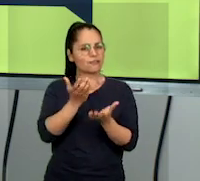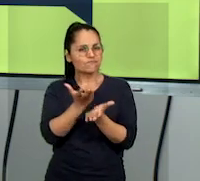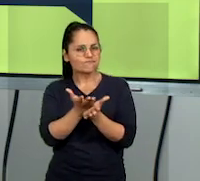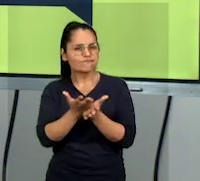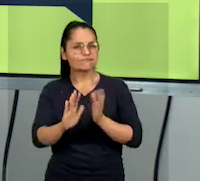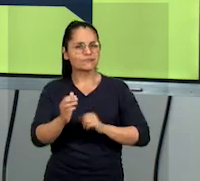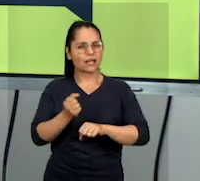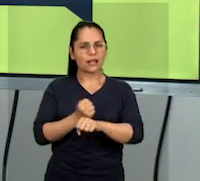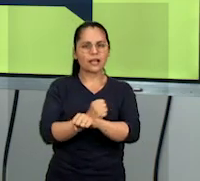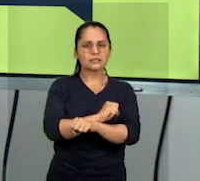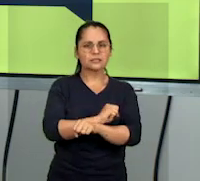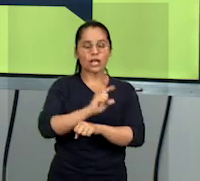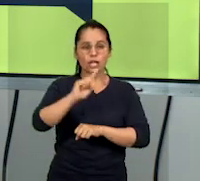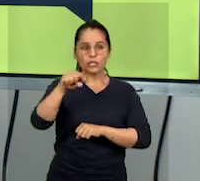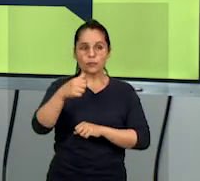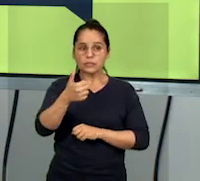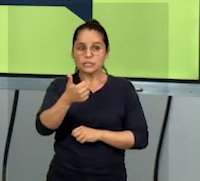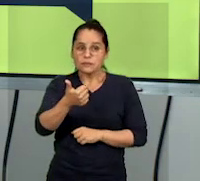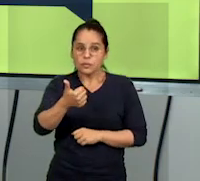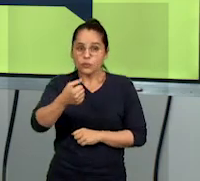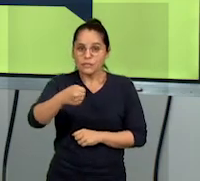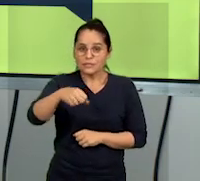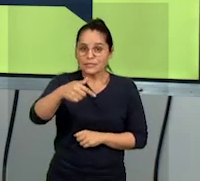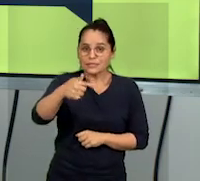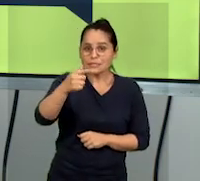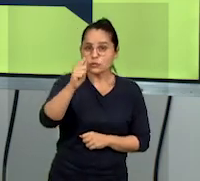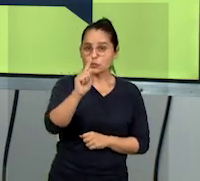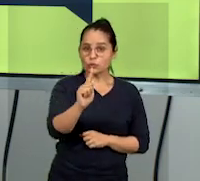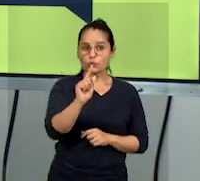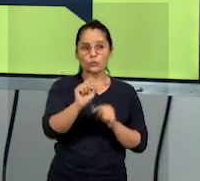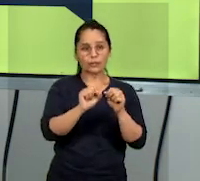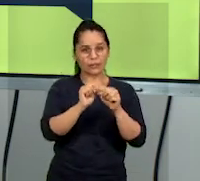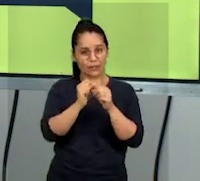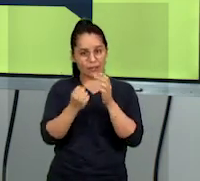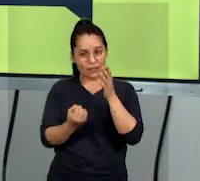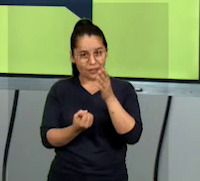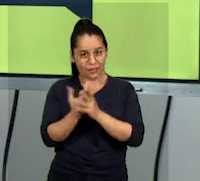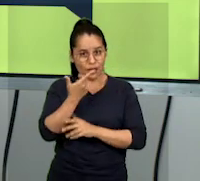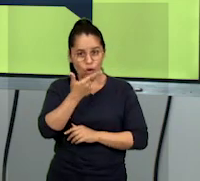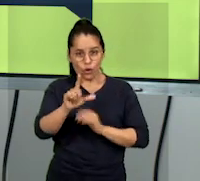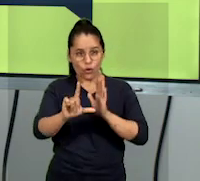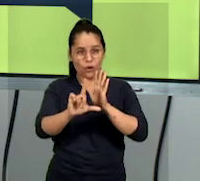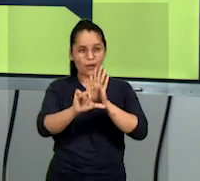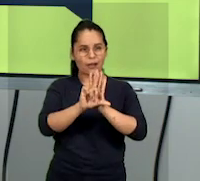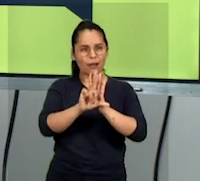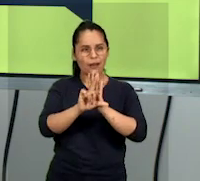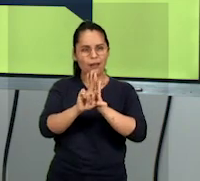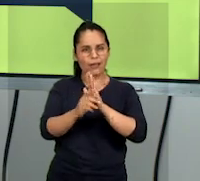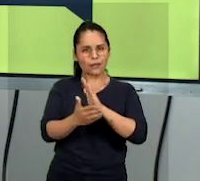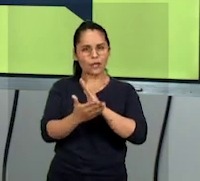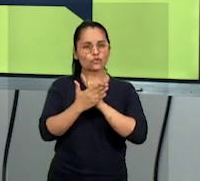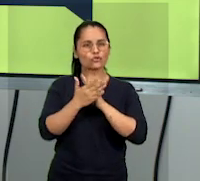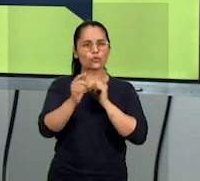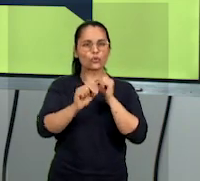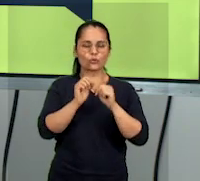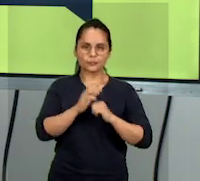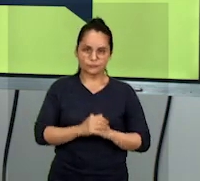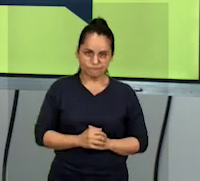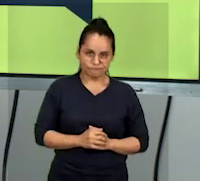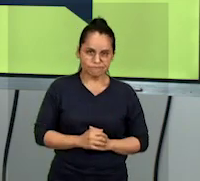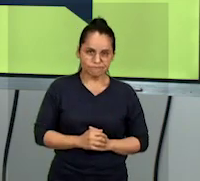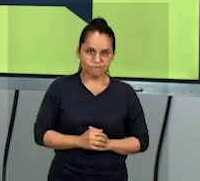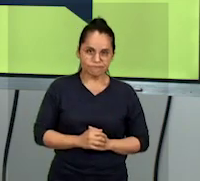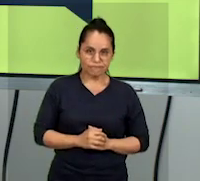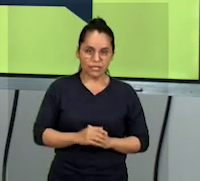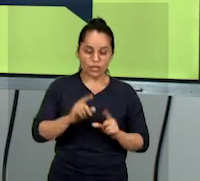mais tarde, em 1871, é criado uma outra lei que ajudou na abolição, que é a